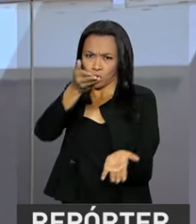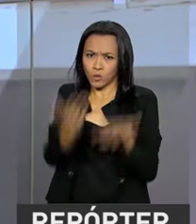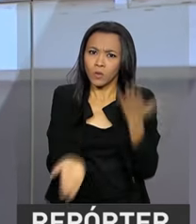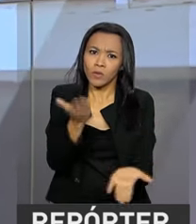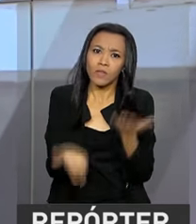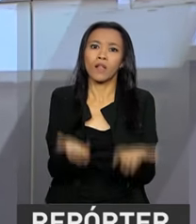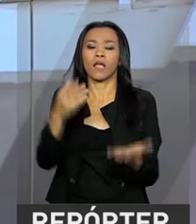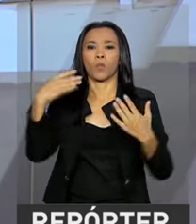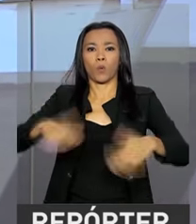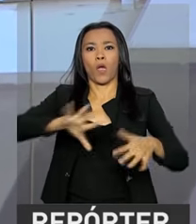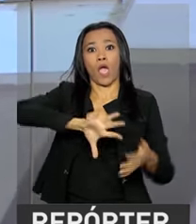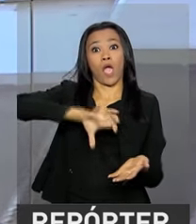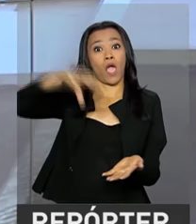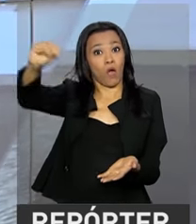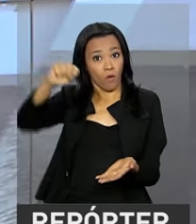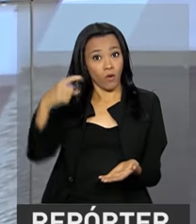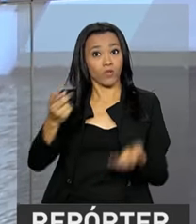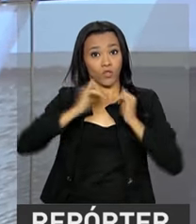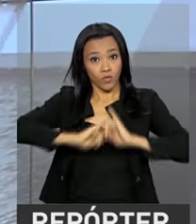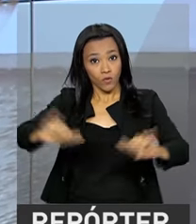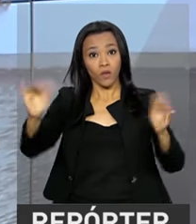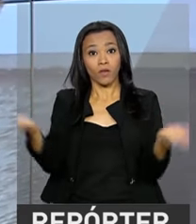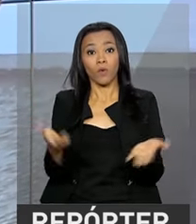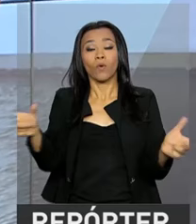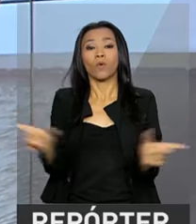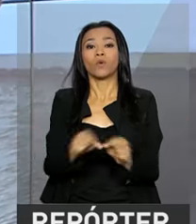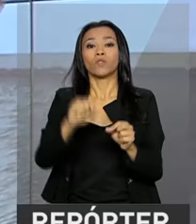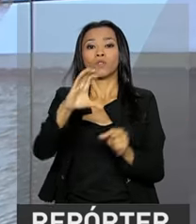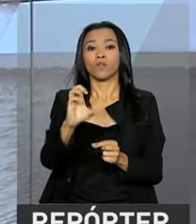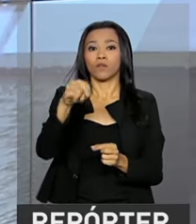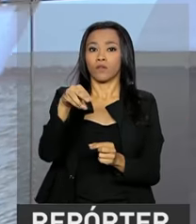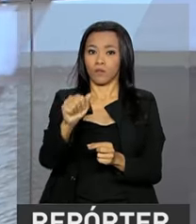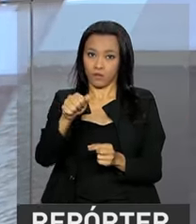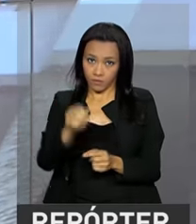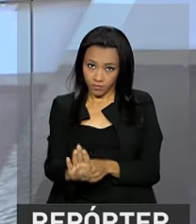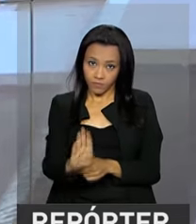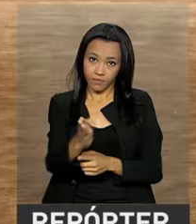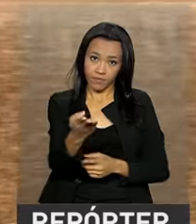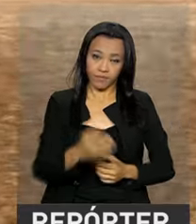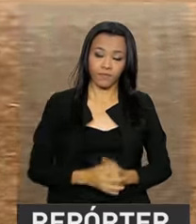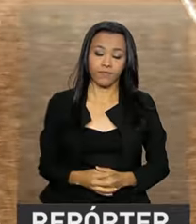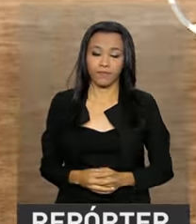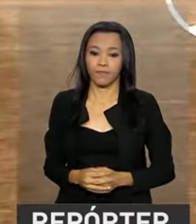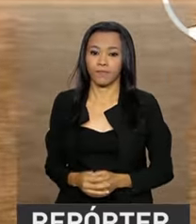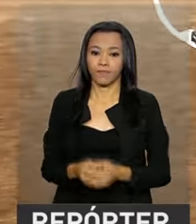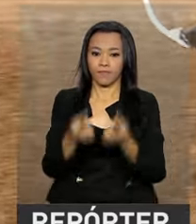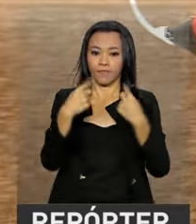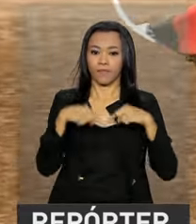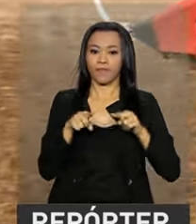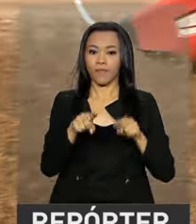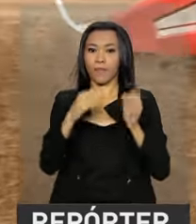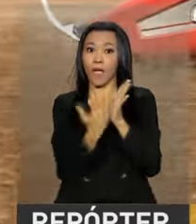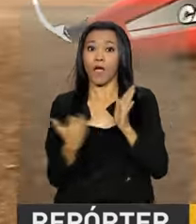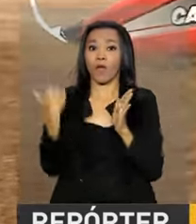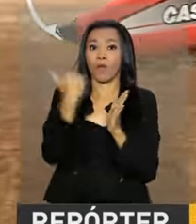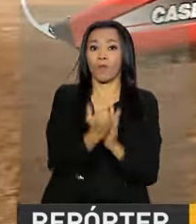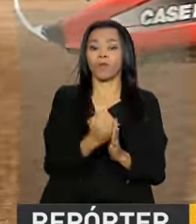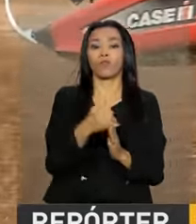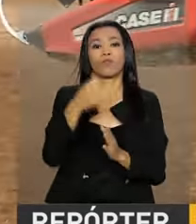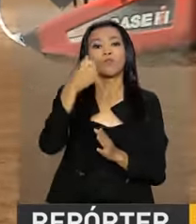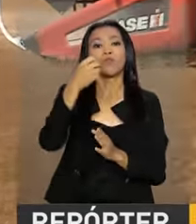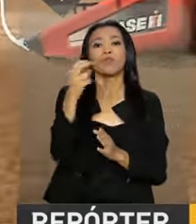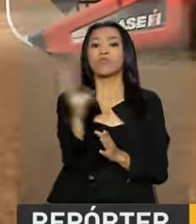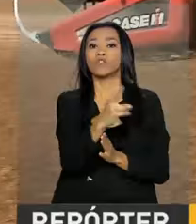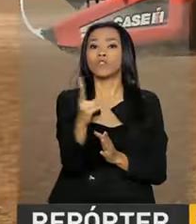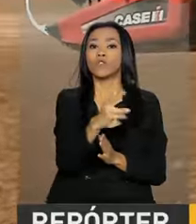com números divulgados hoje pela conab a companhia nacional de abastecimento é um aumento de 22,1